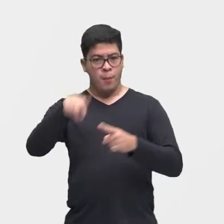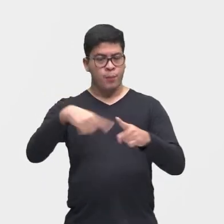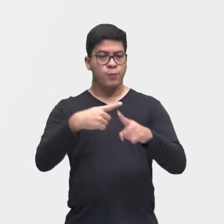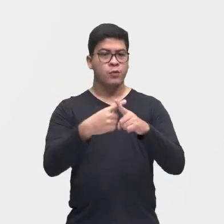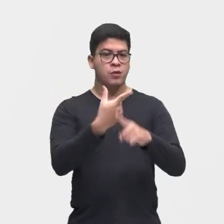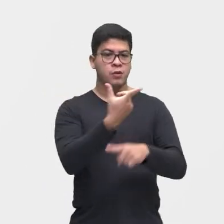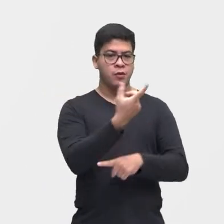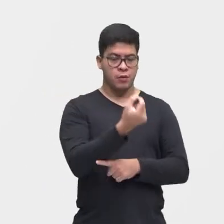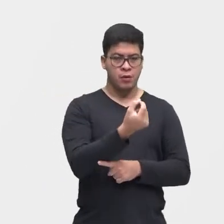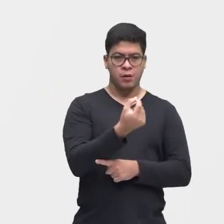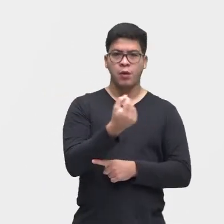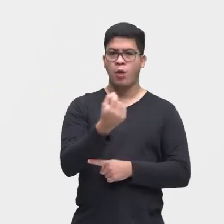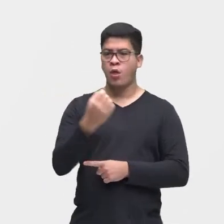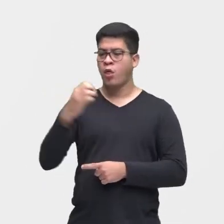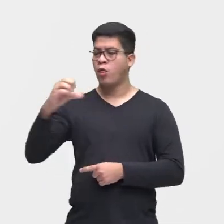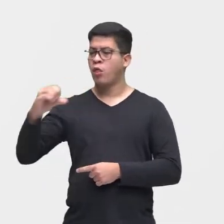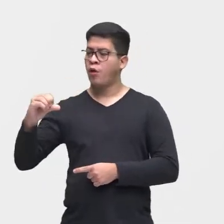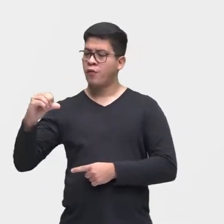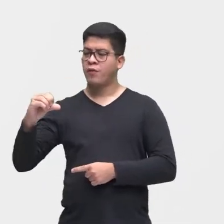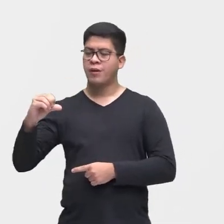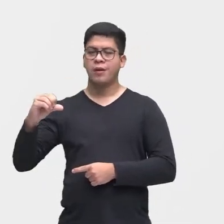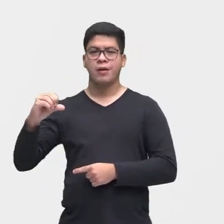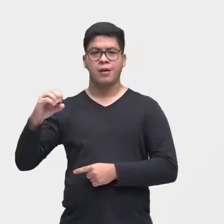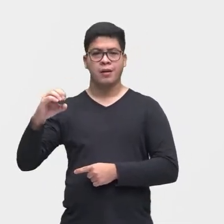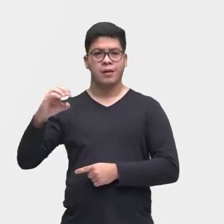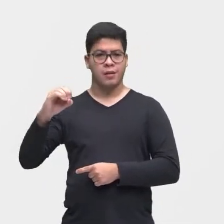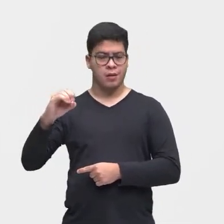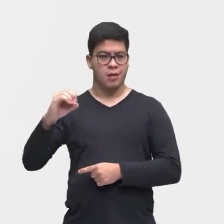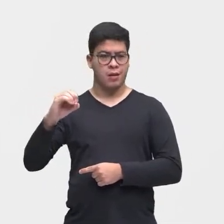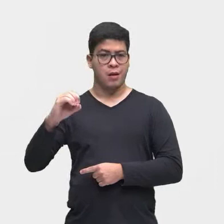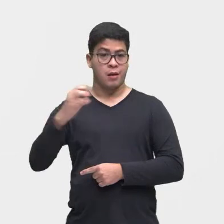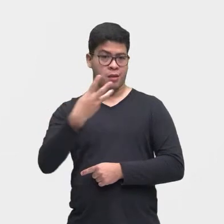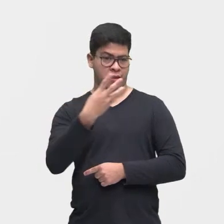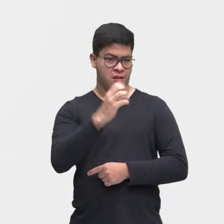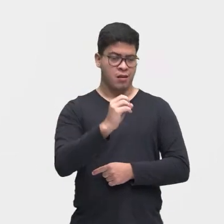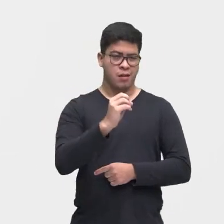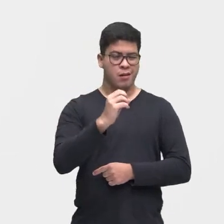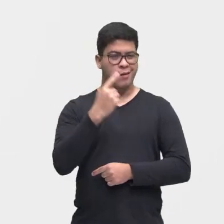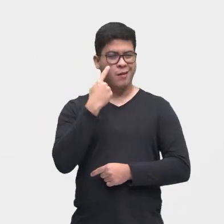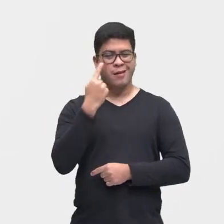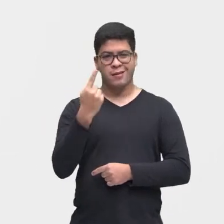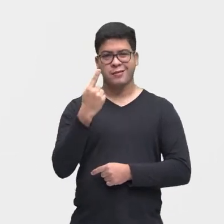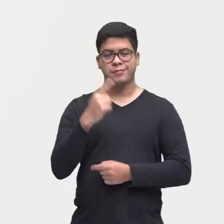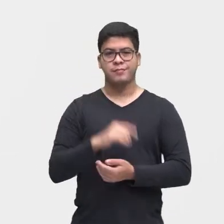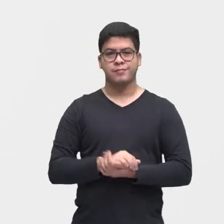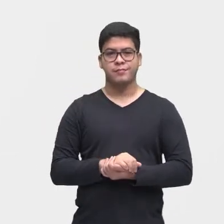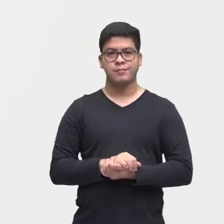30? Vai contando, tá? Para você descobrir. Vamos ver a questão de número 2.